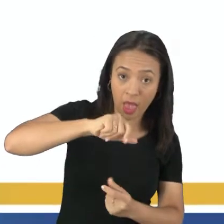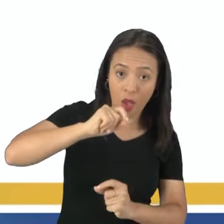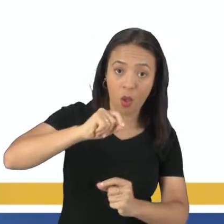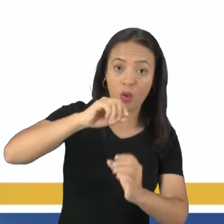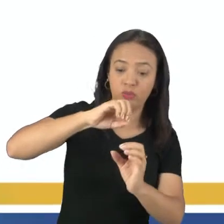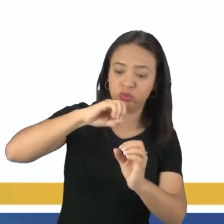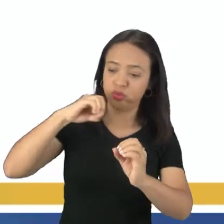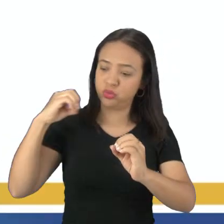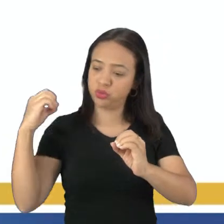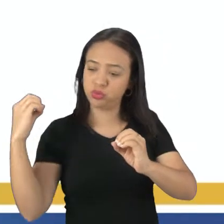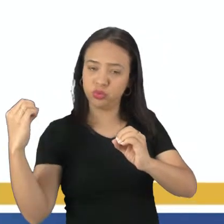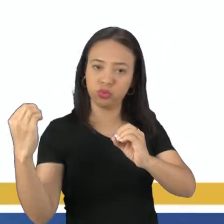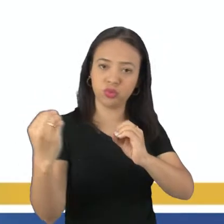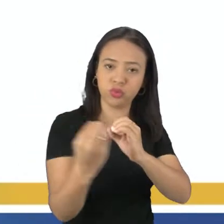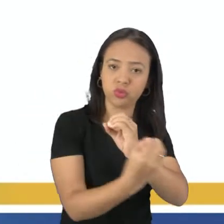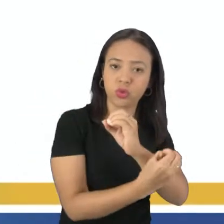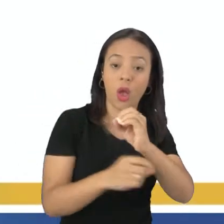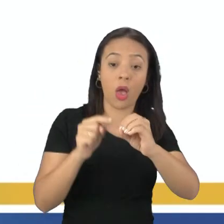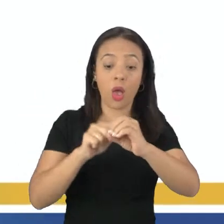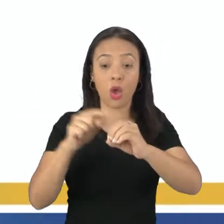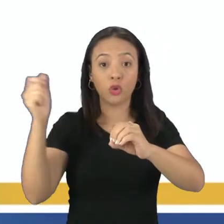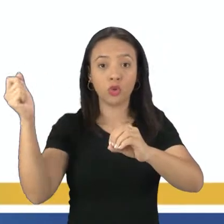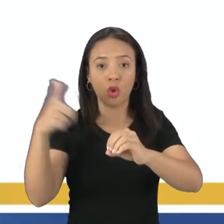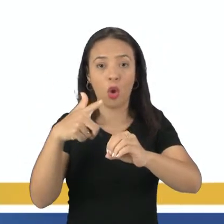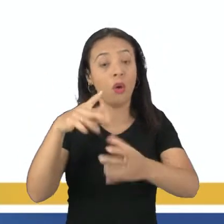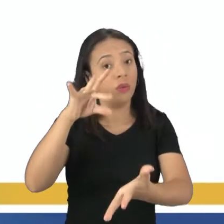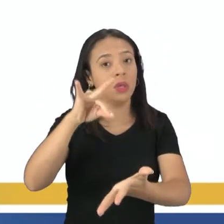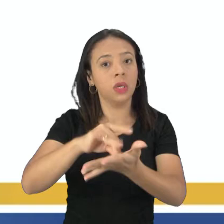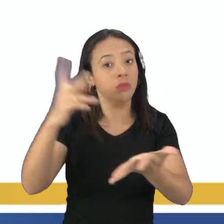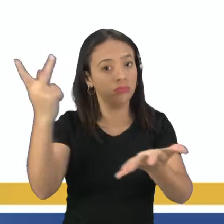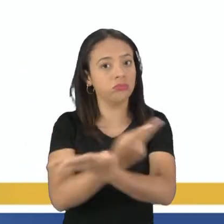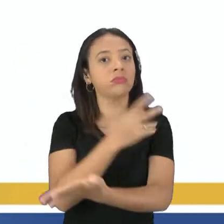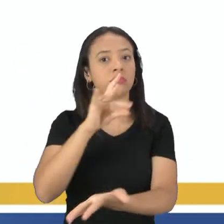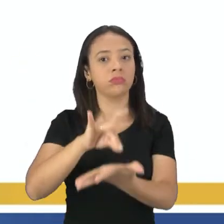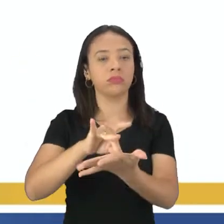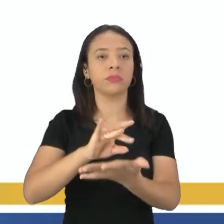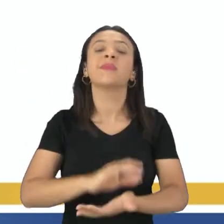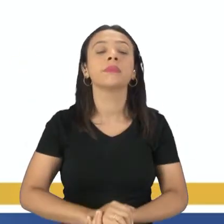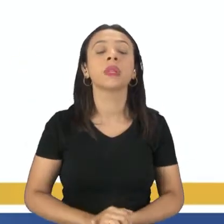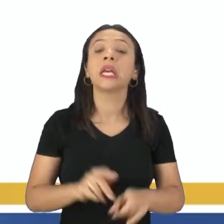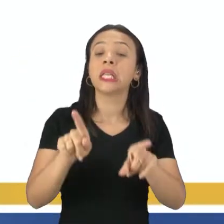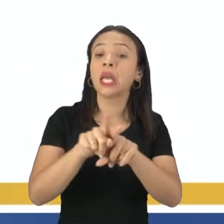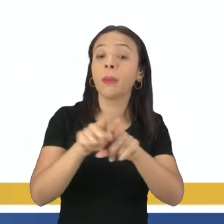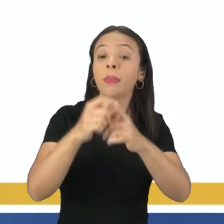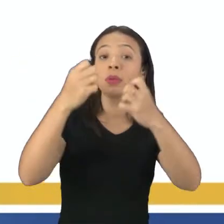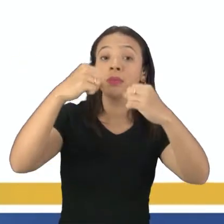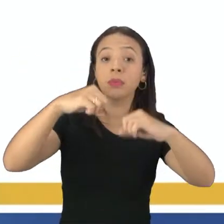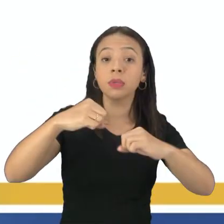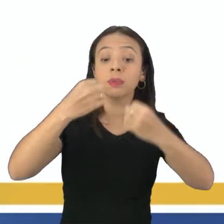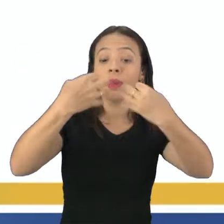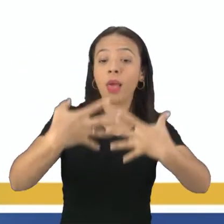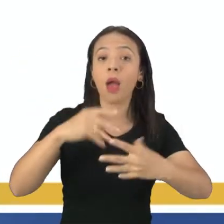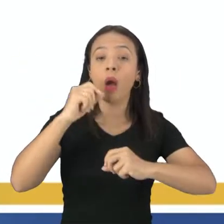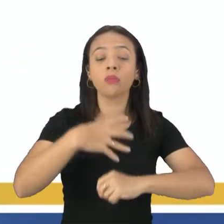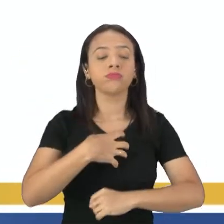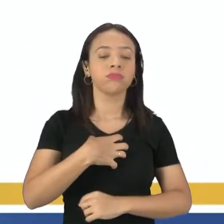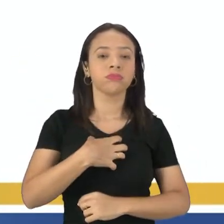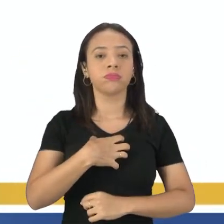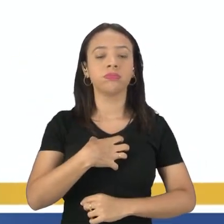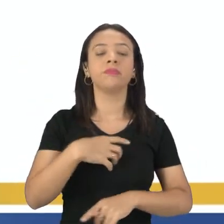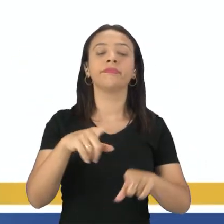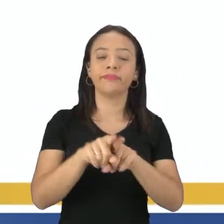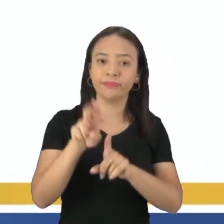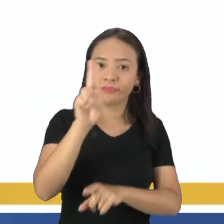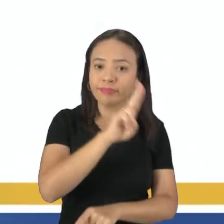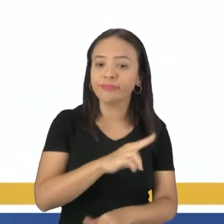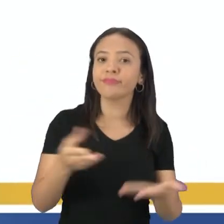torno do Sol. É uma verdade, é um fato. Para falar sobre sentimento, você também vai usar o Simple